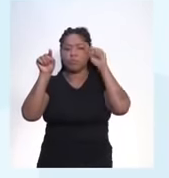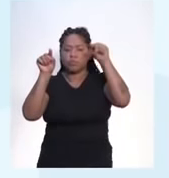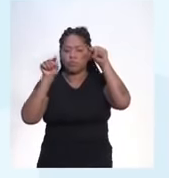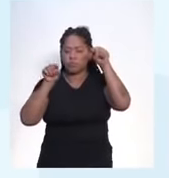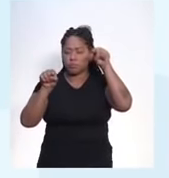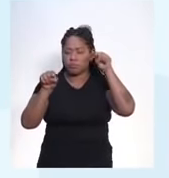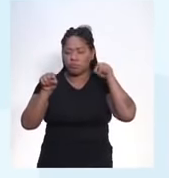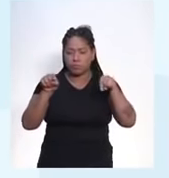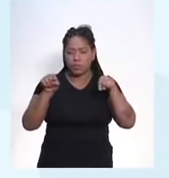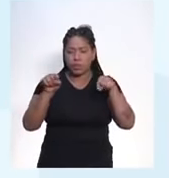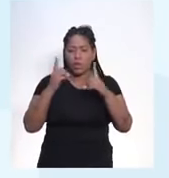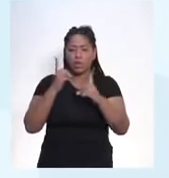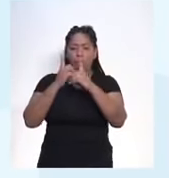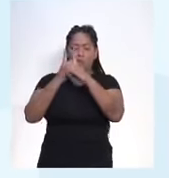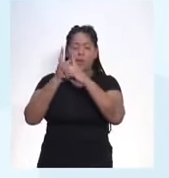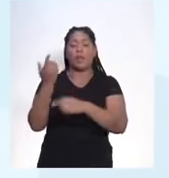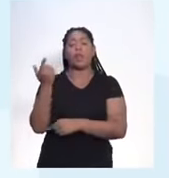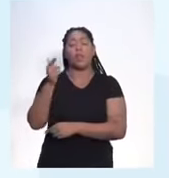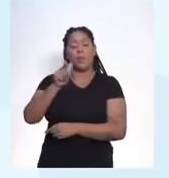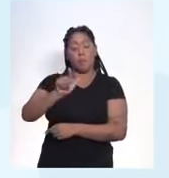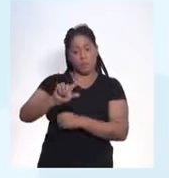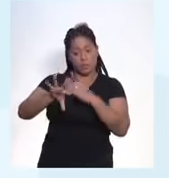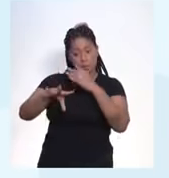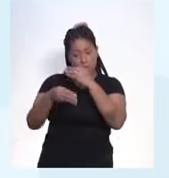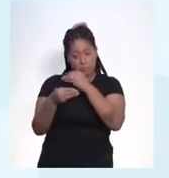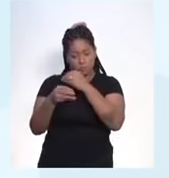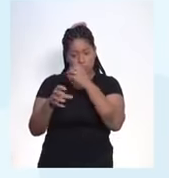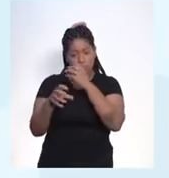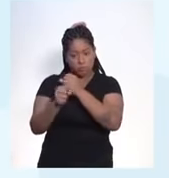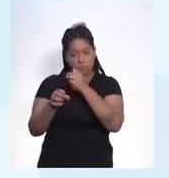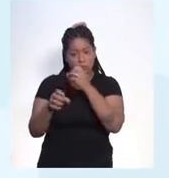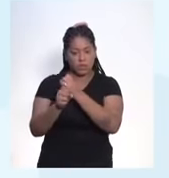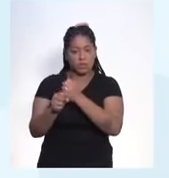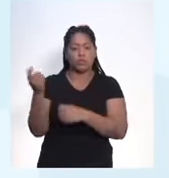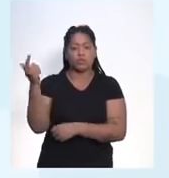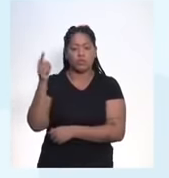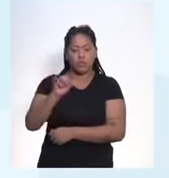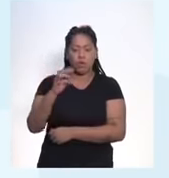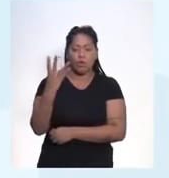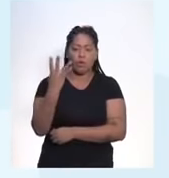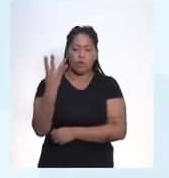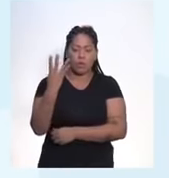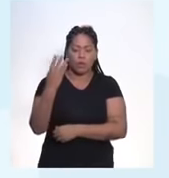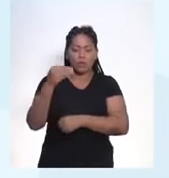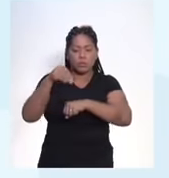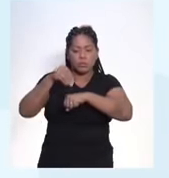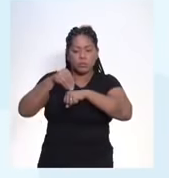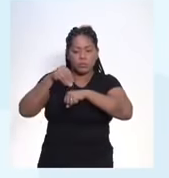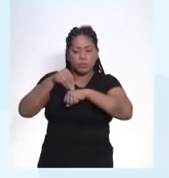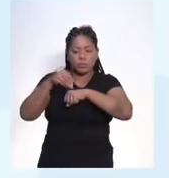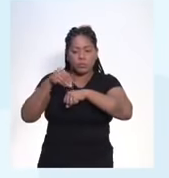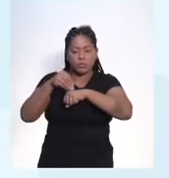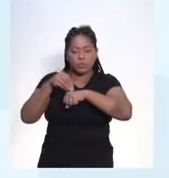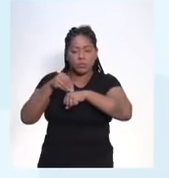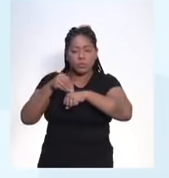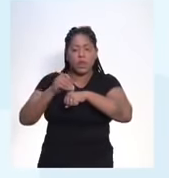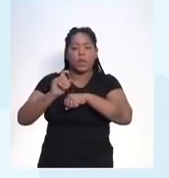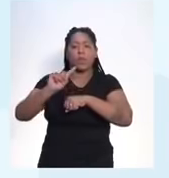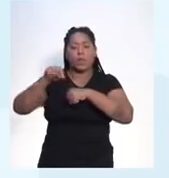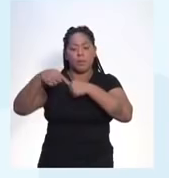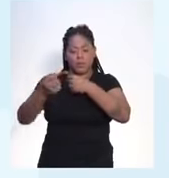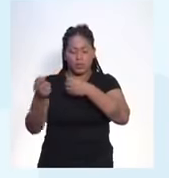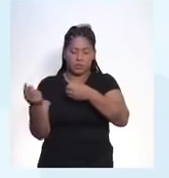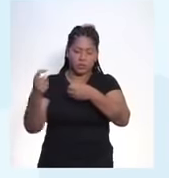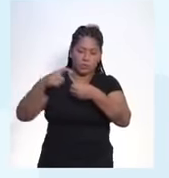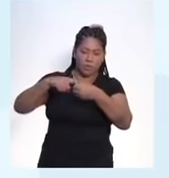depois você conseguir fazer essa opção então de novo quatro minutinhos para vocês Executar a gente já retorna a